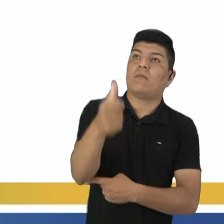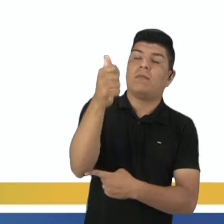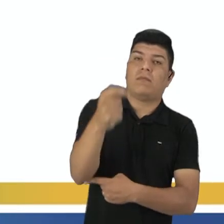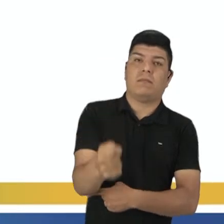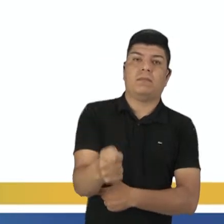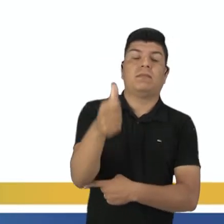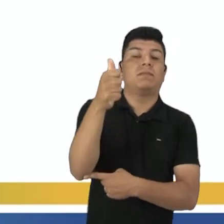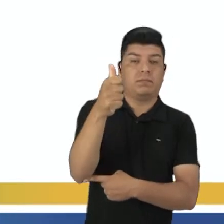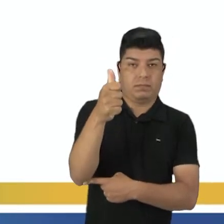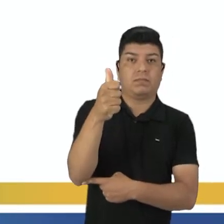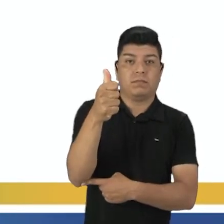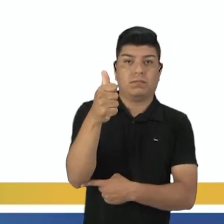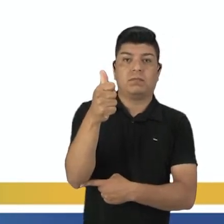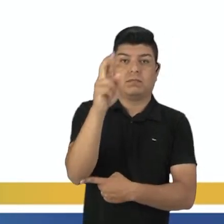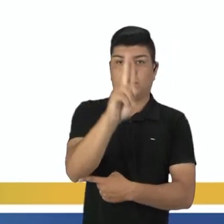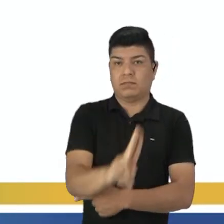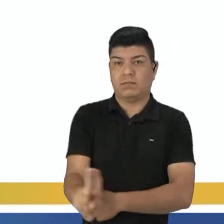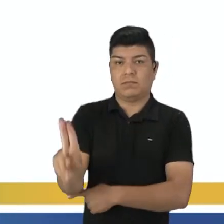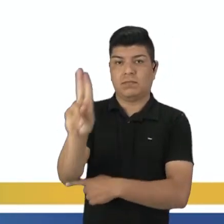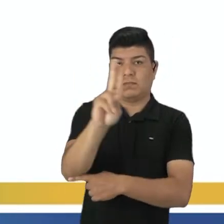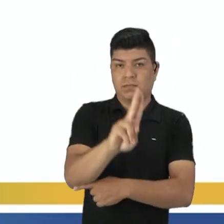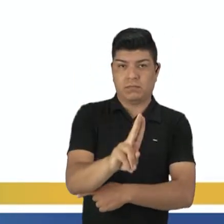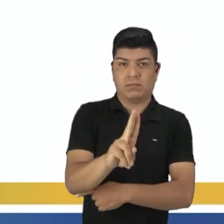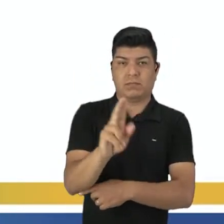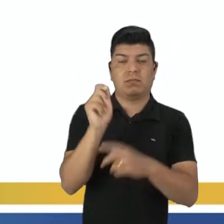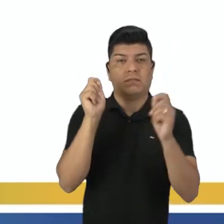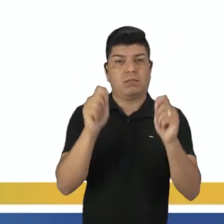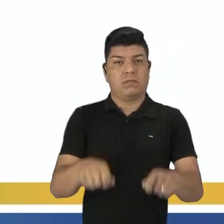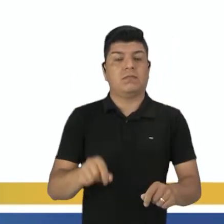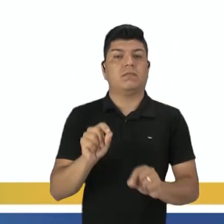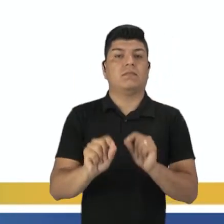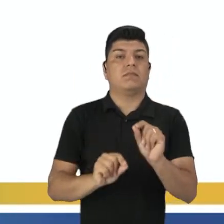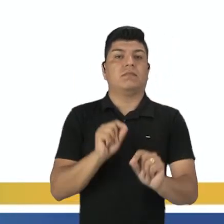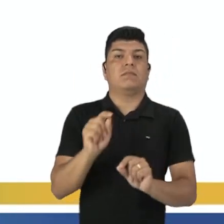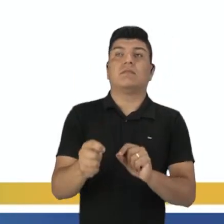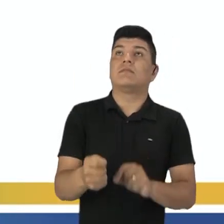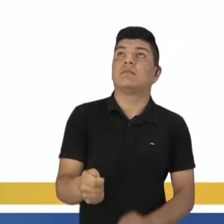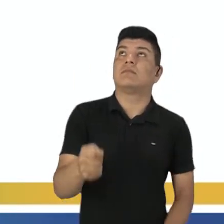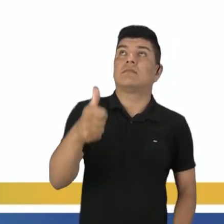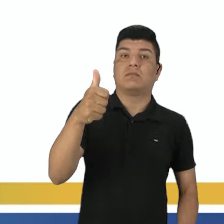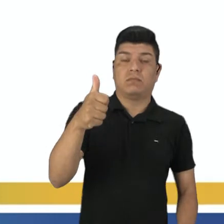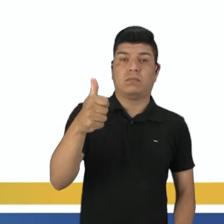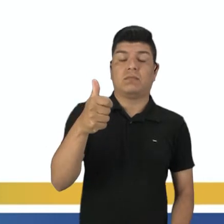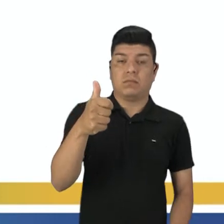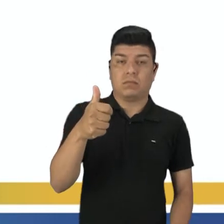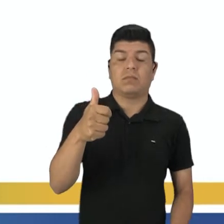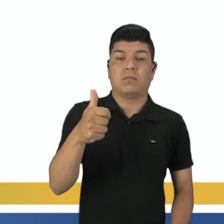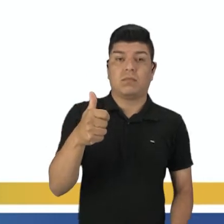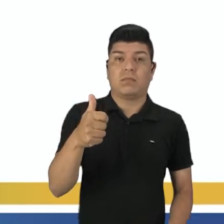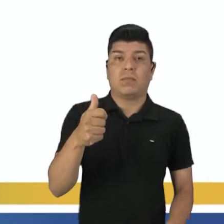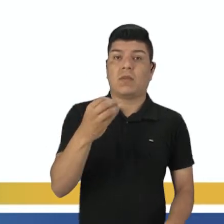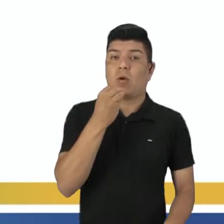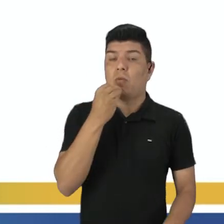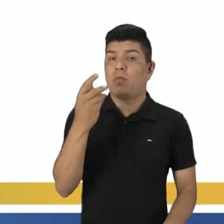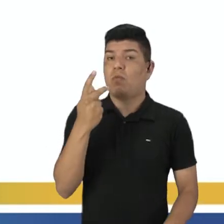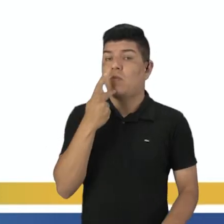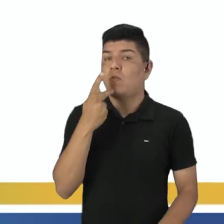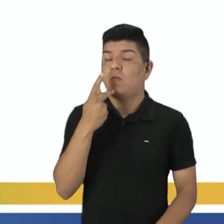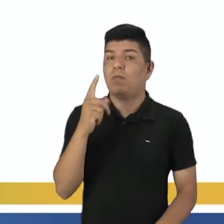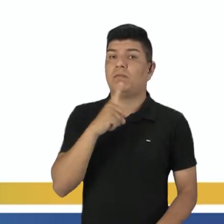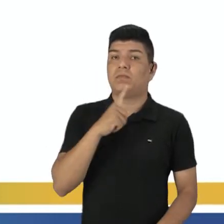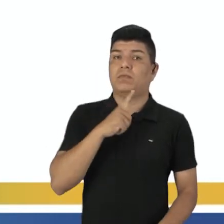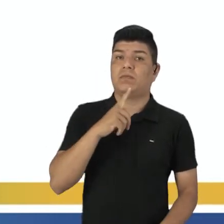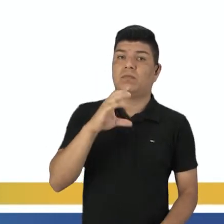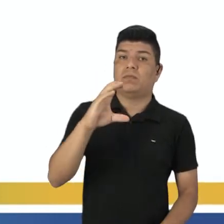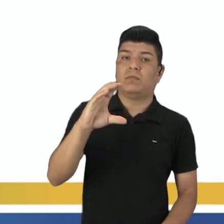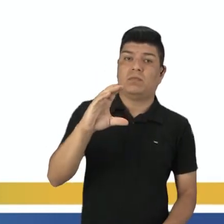da moeda aí que nós estamos utilizando, então podemos dizer que no lançamento de uma moedinha, a probabilidade de se obter cada